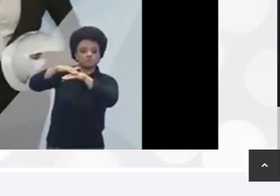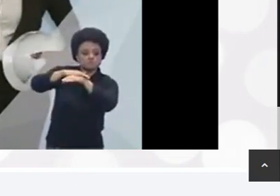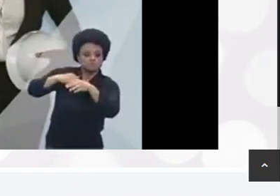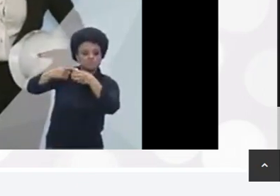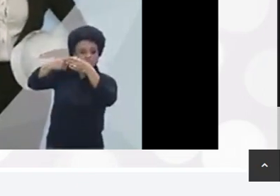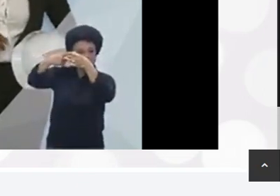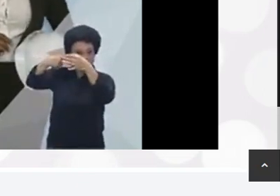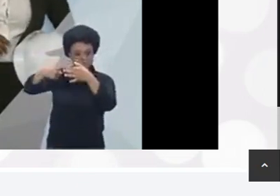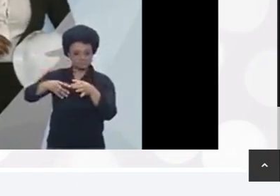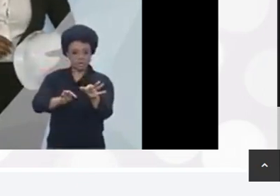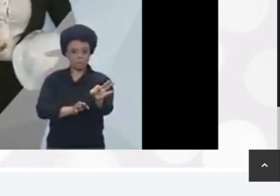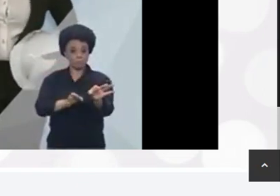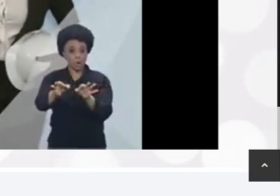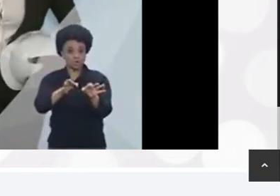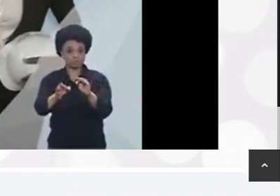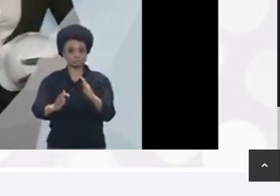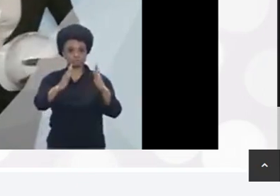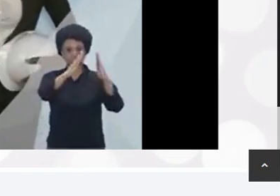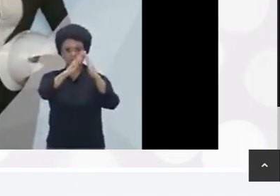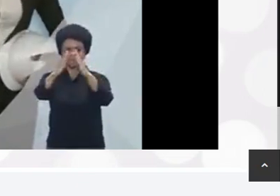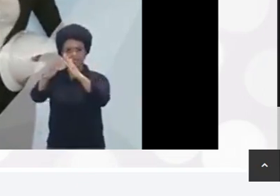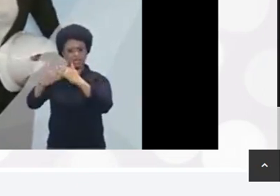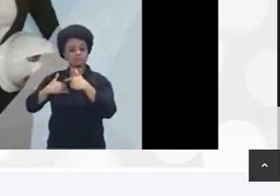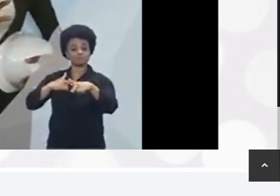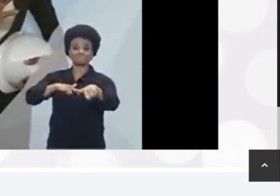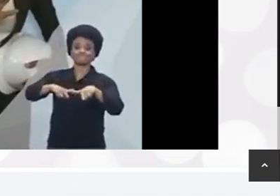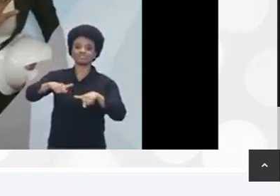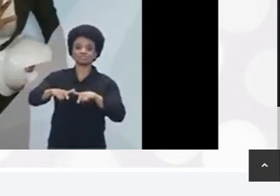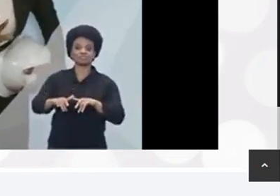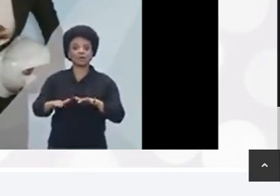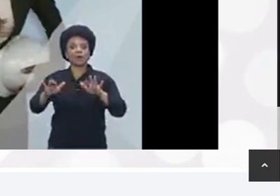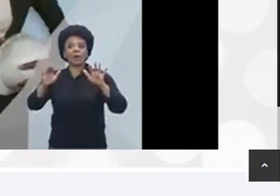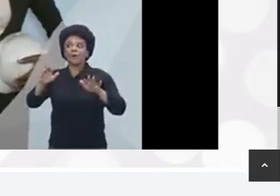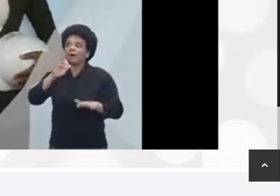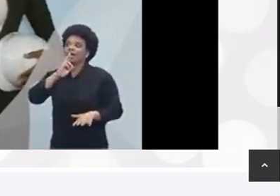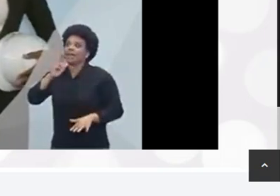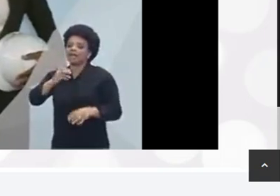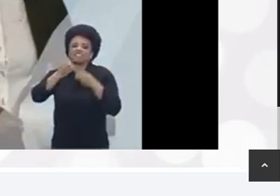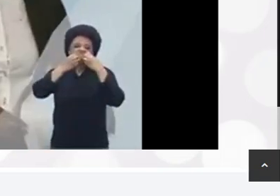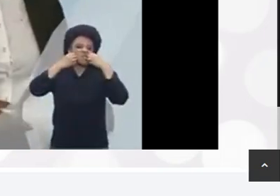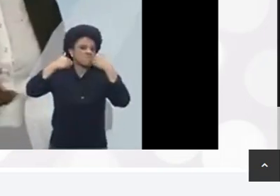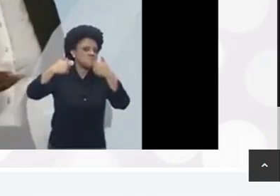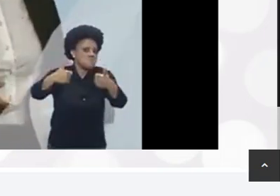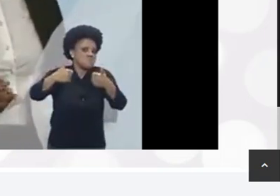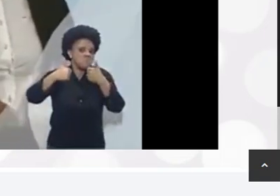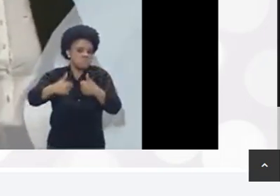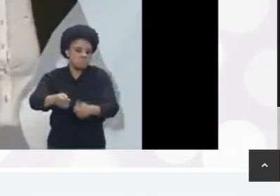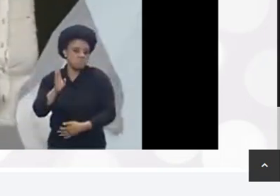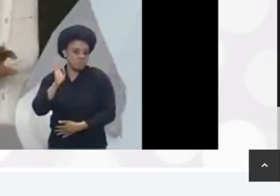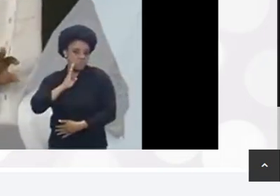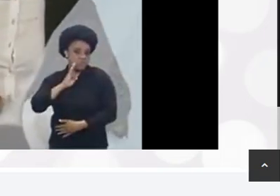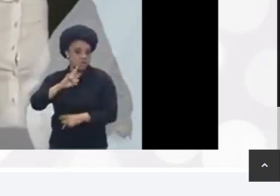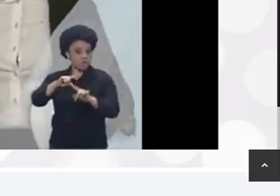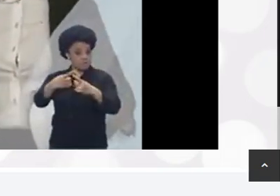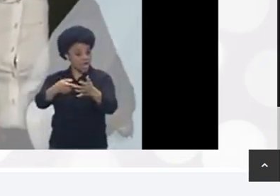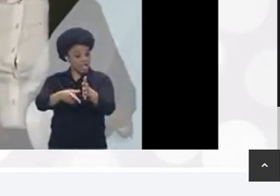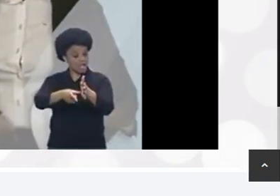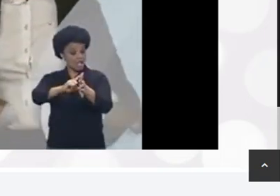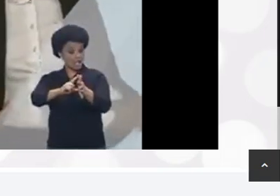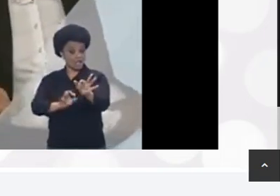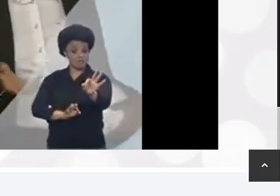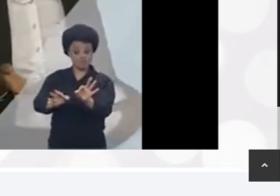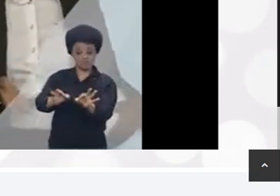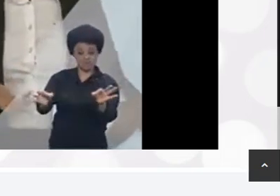de residência no qual estou trabalhando. Olha, o resultado tá ficando incrível. Mas antes de ter o projeto pronto,